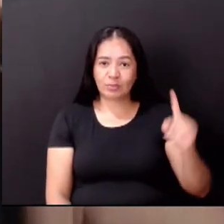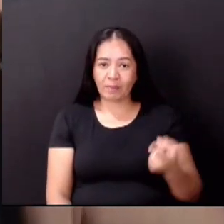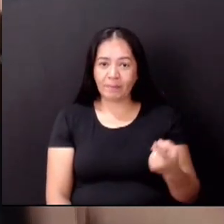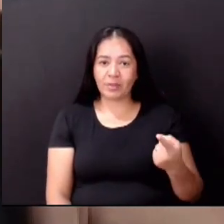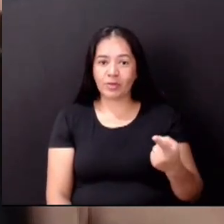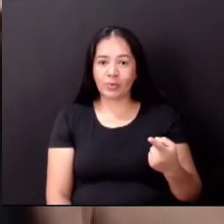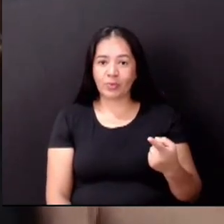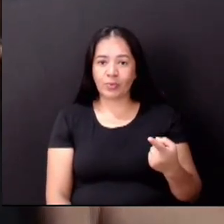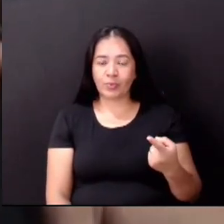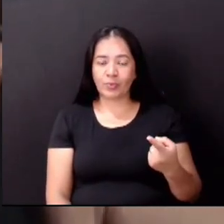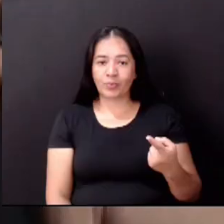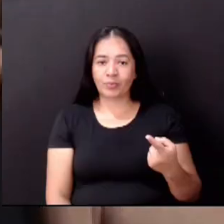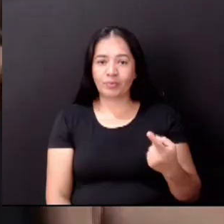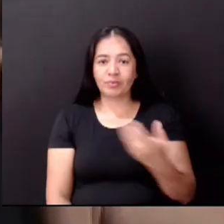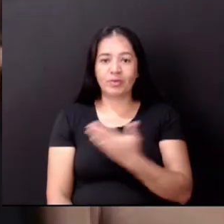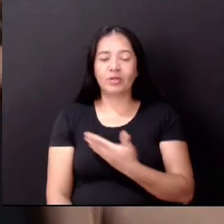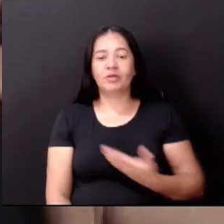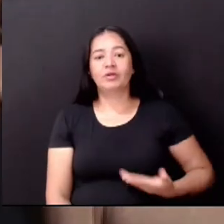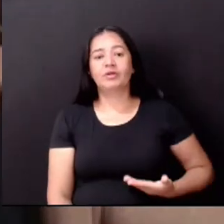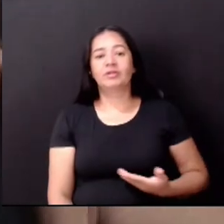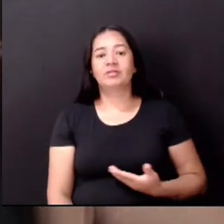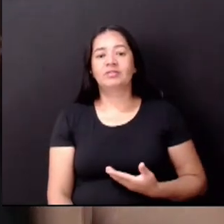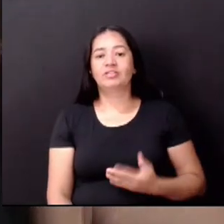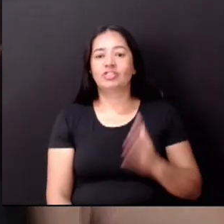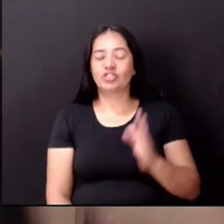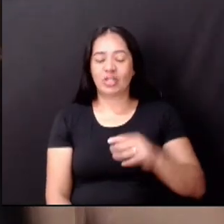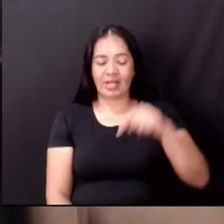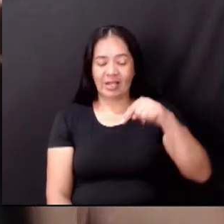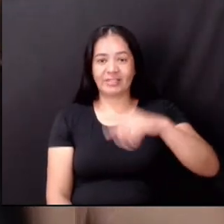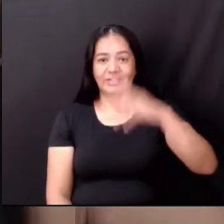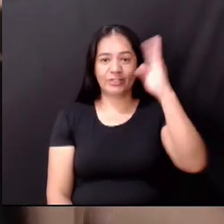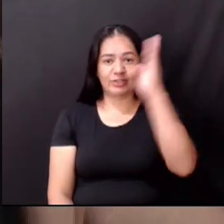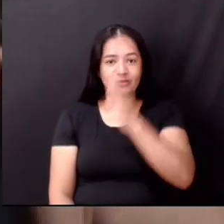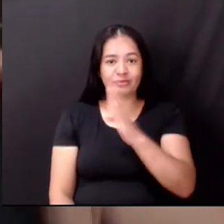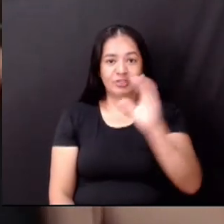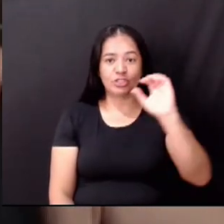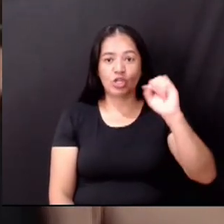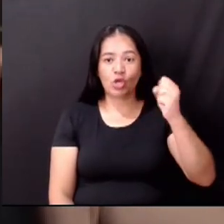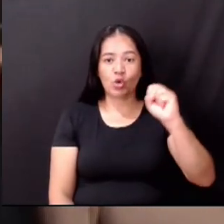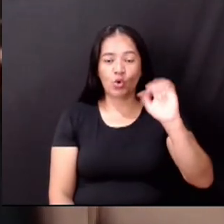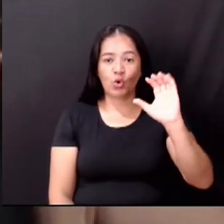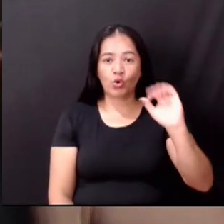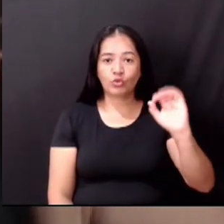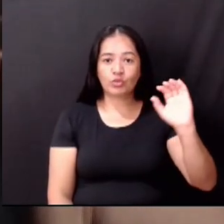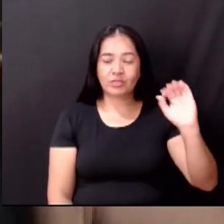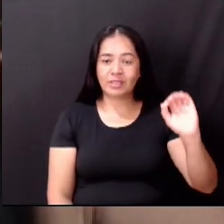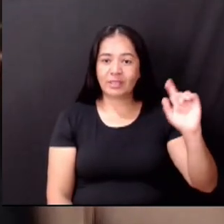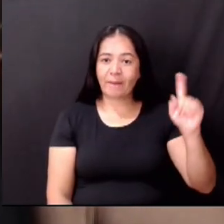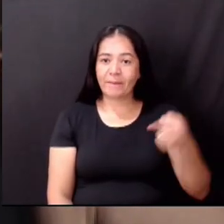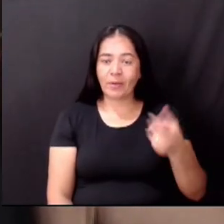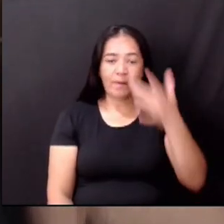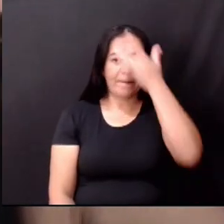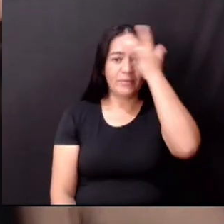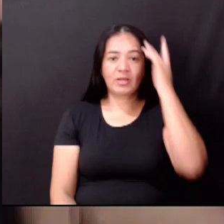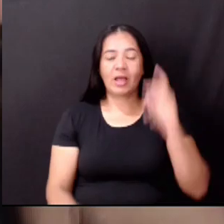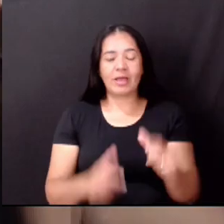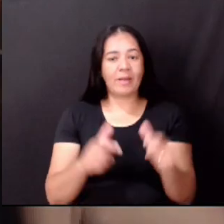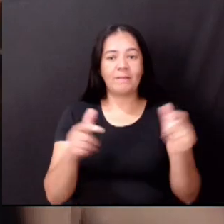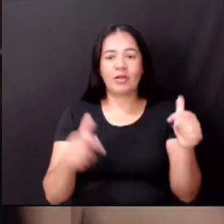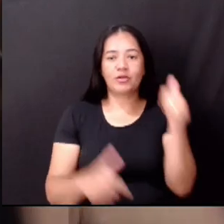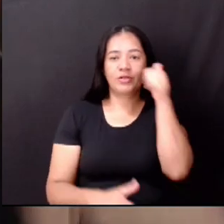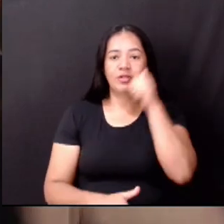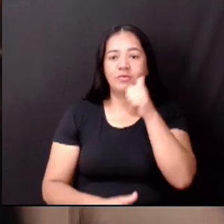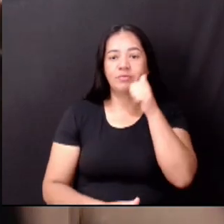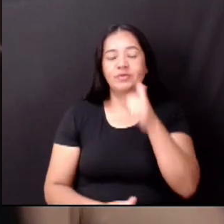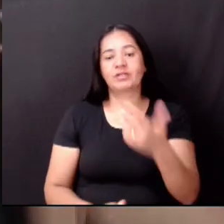governo federal, estão no Brasil, 800 mil pessoas, onde a grande maioria é feita de mulheres. E isso é o que a